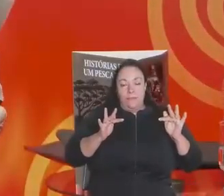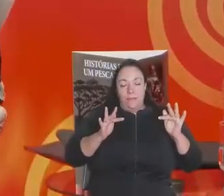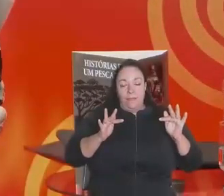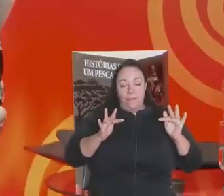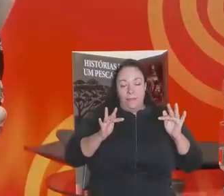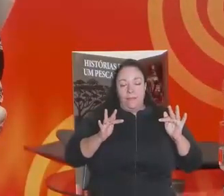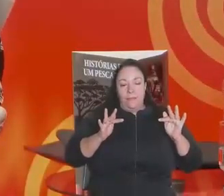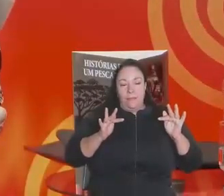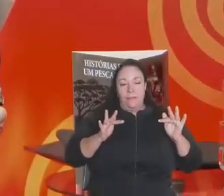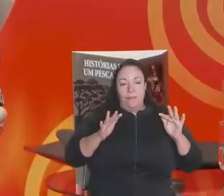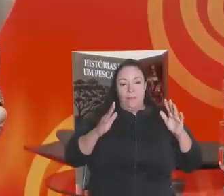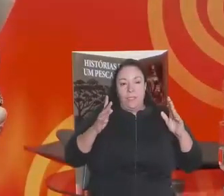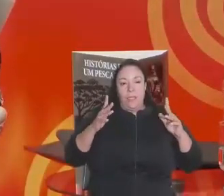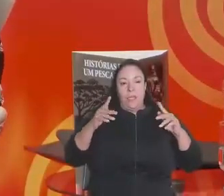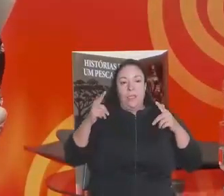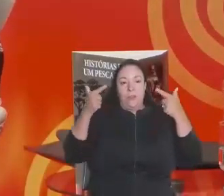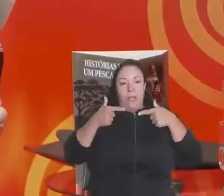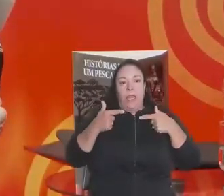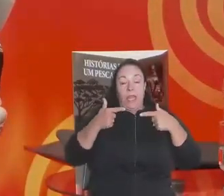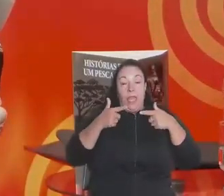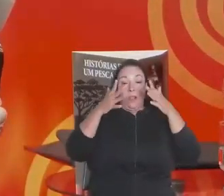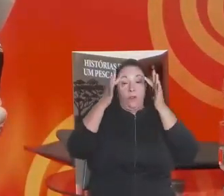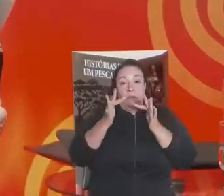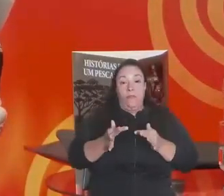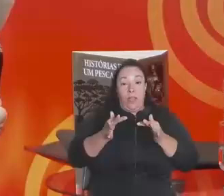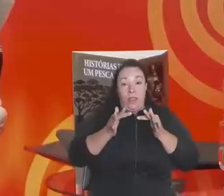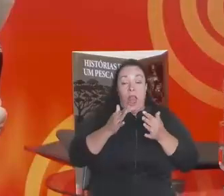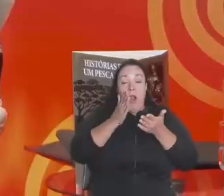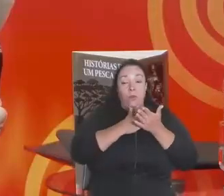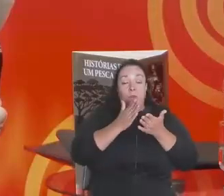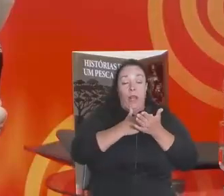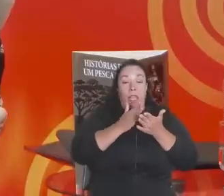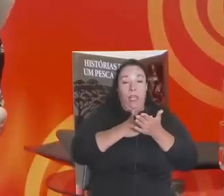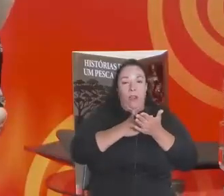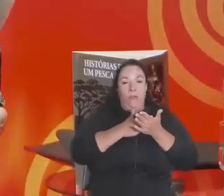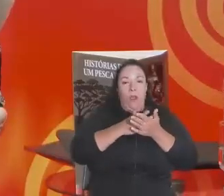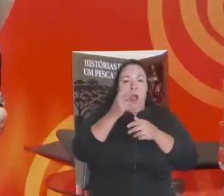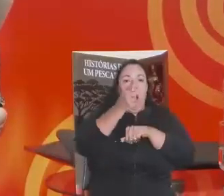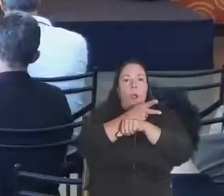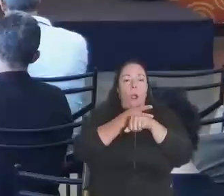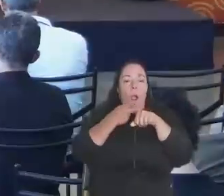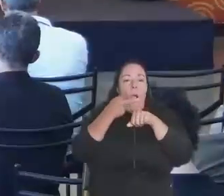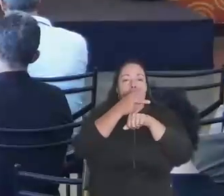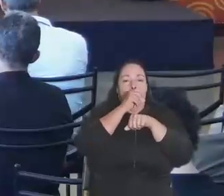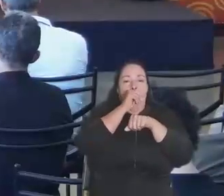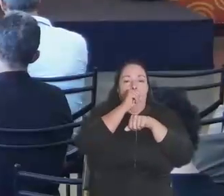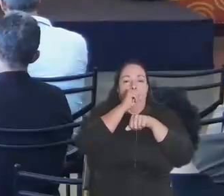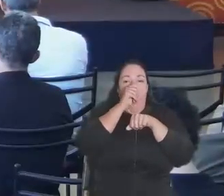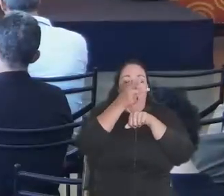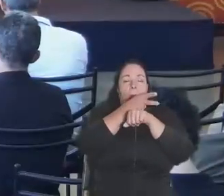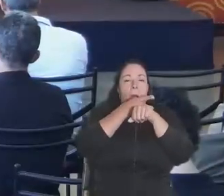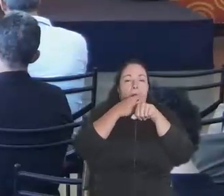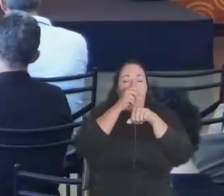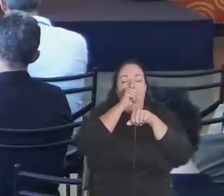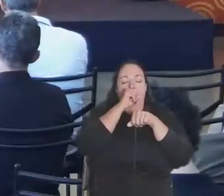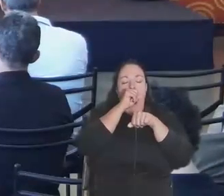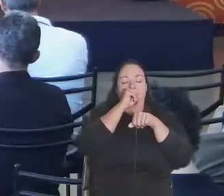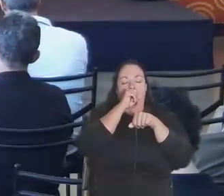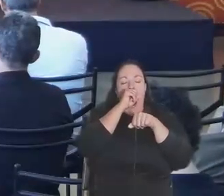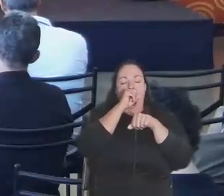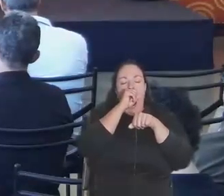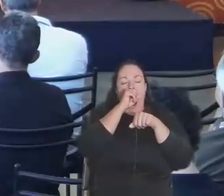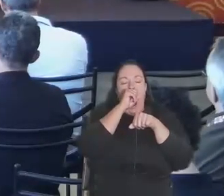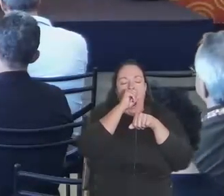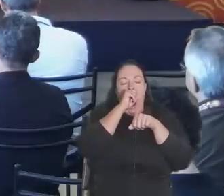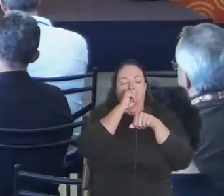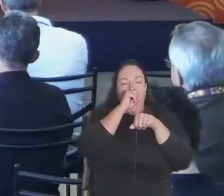que você fala na última parte do livro. Eu procurei iniciar o livro com o começo de tudo e